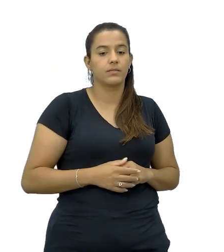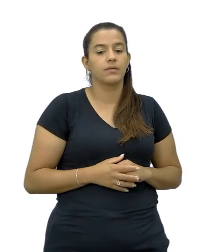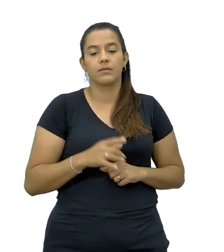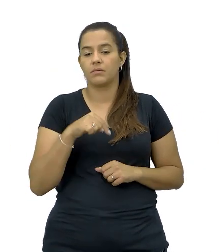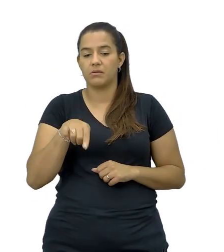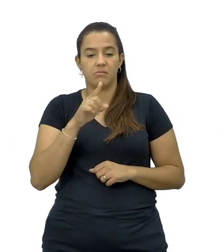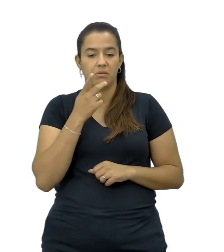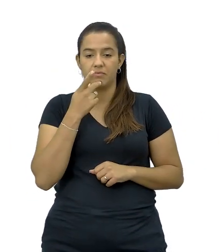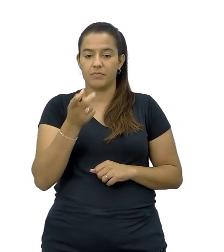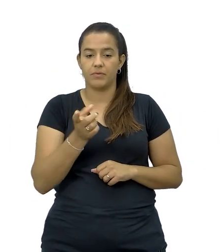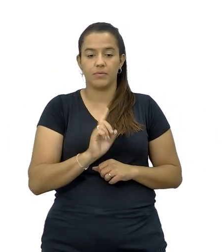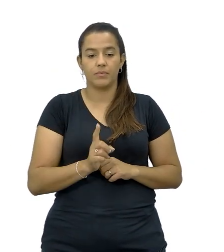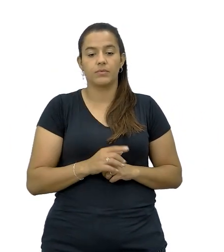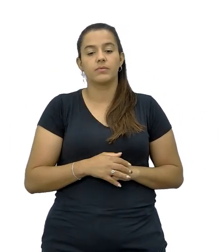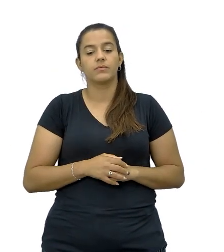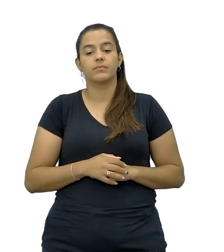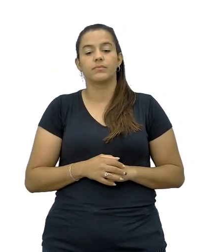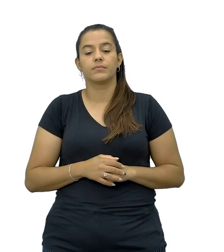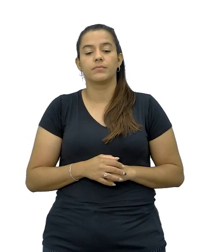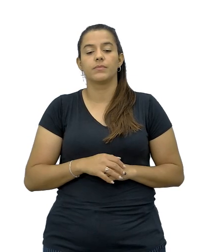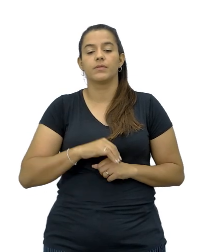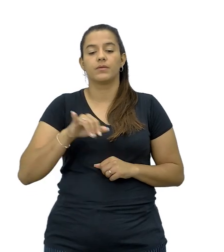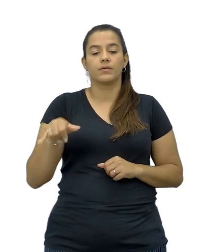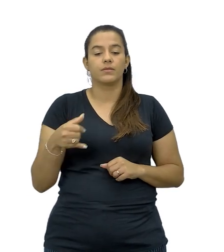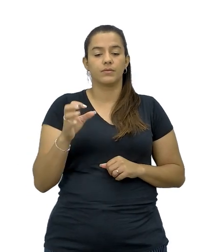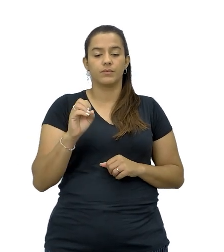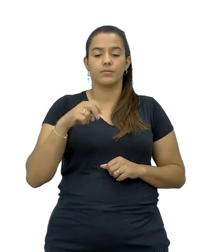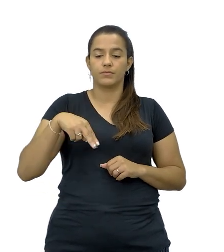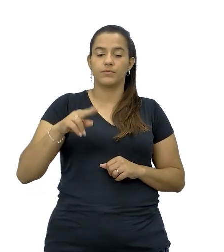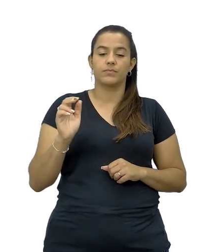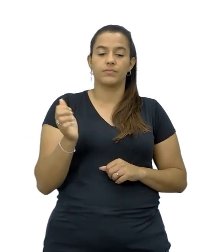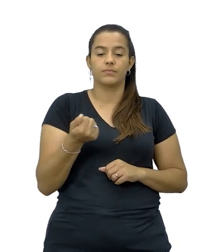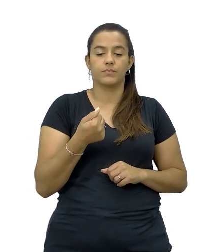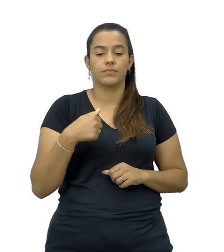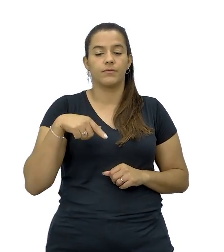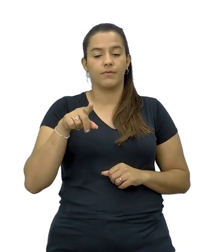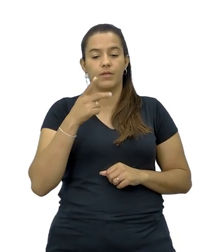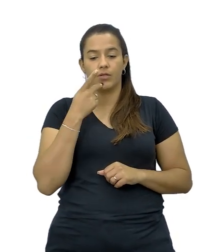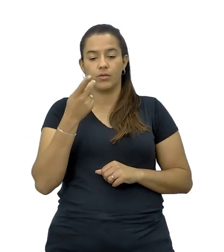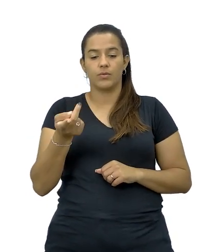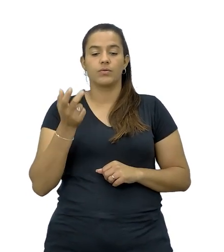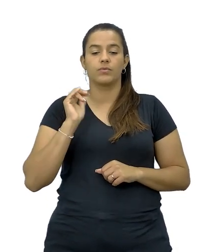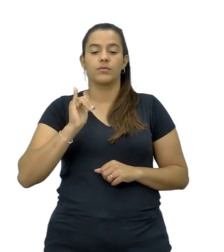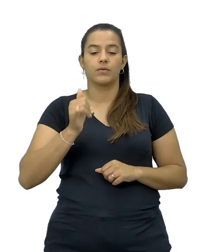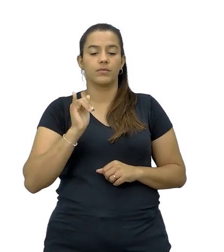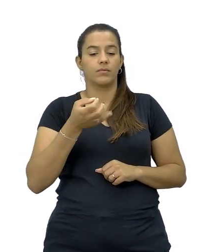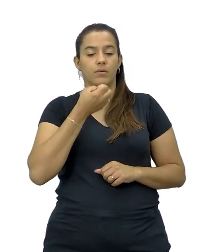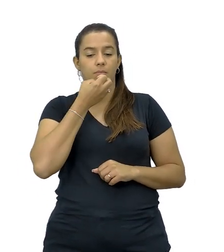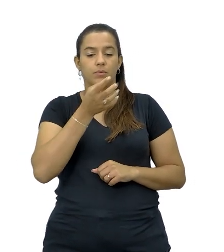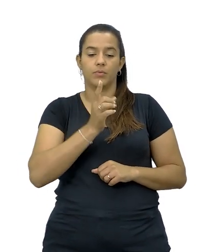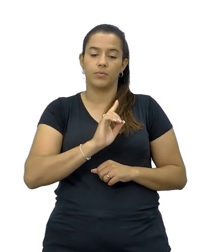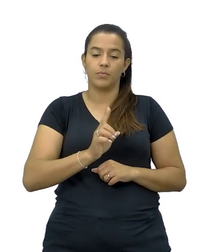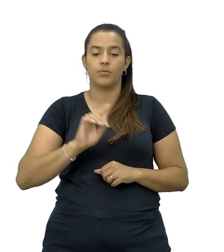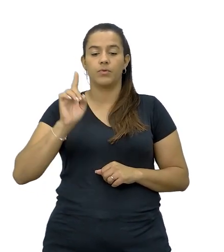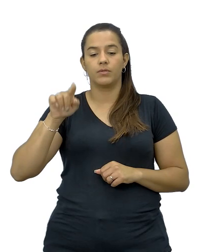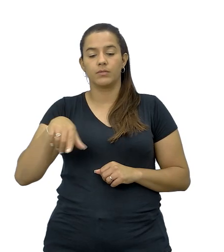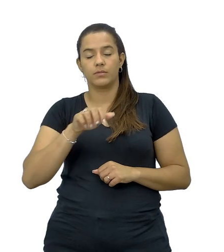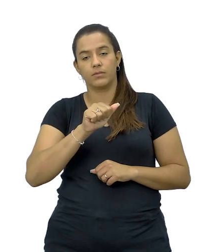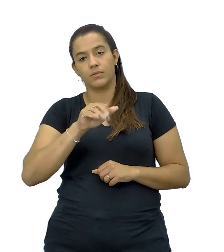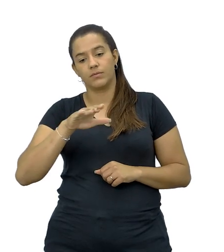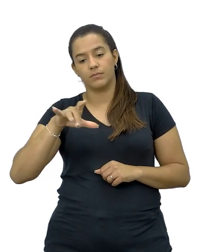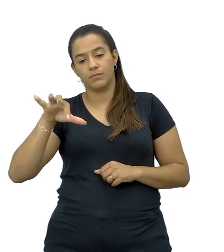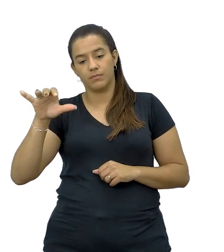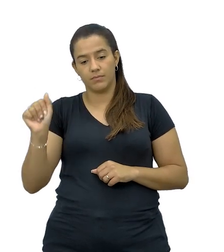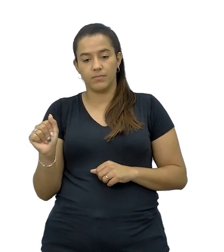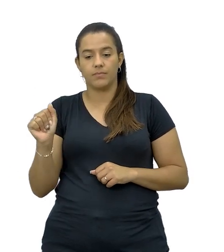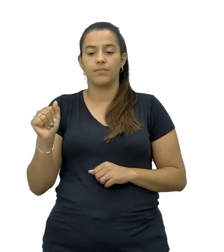difíceis, mas não, o fato não é ficar mais difícil, o fato é que ela sempre ganhou e ela ficou indignada de não ter ganhado. Então, Jonah